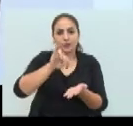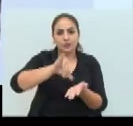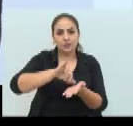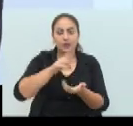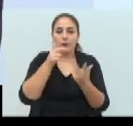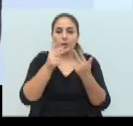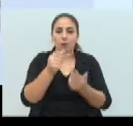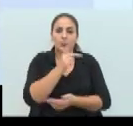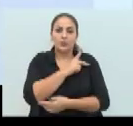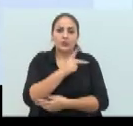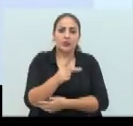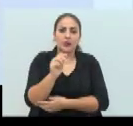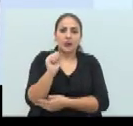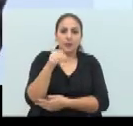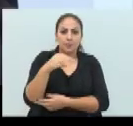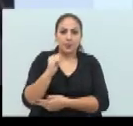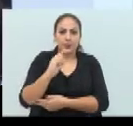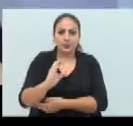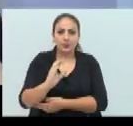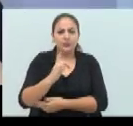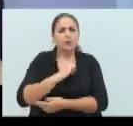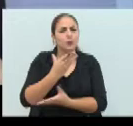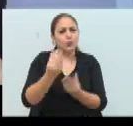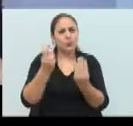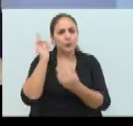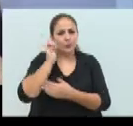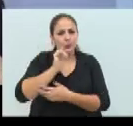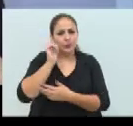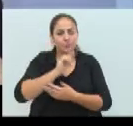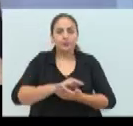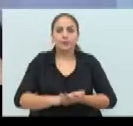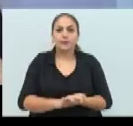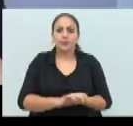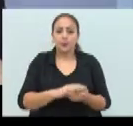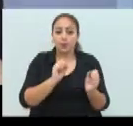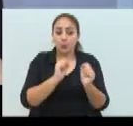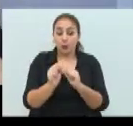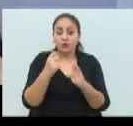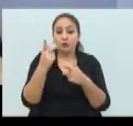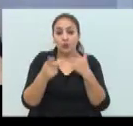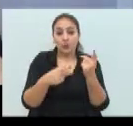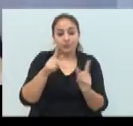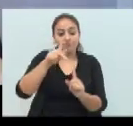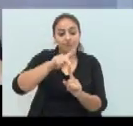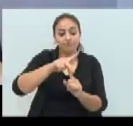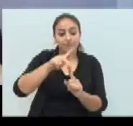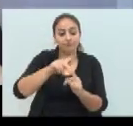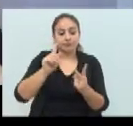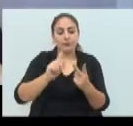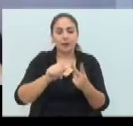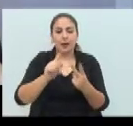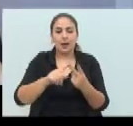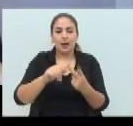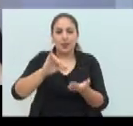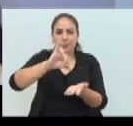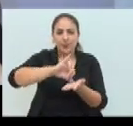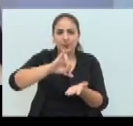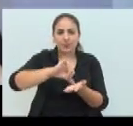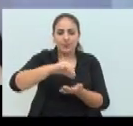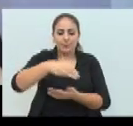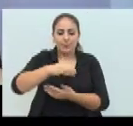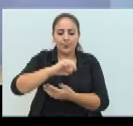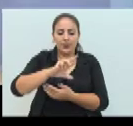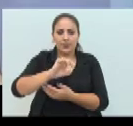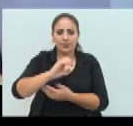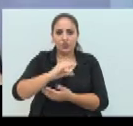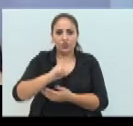presidente da AMAC, foram muitas as conquistas. Pode salientar o Parque da Gari, a Praça Marechal Floriano, a reformulação